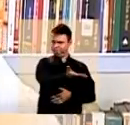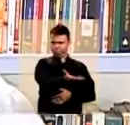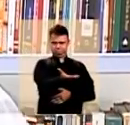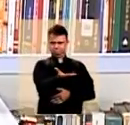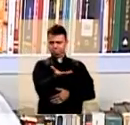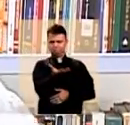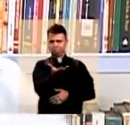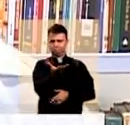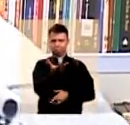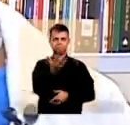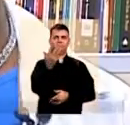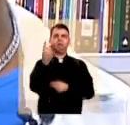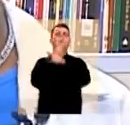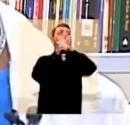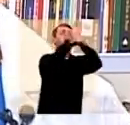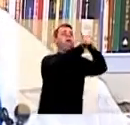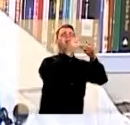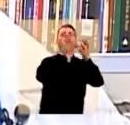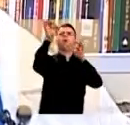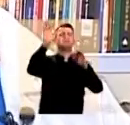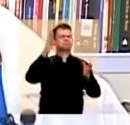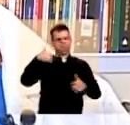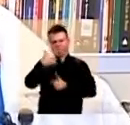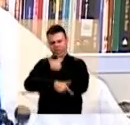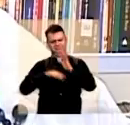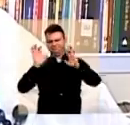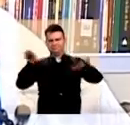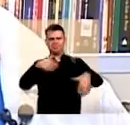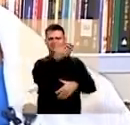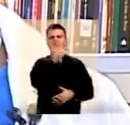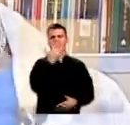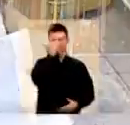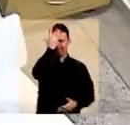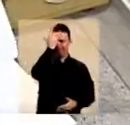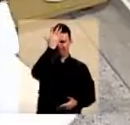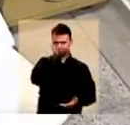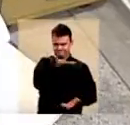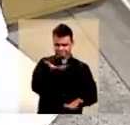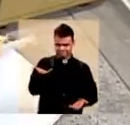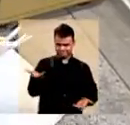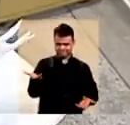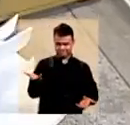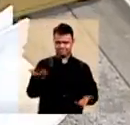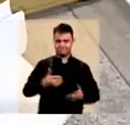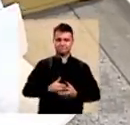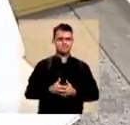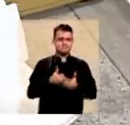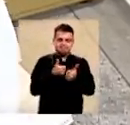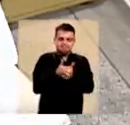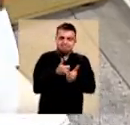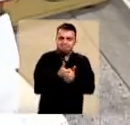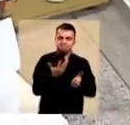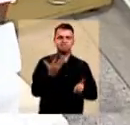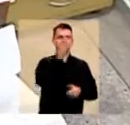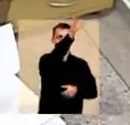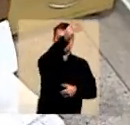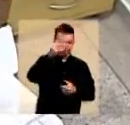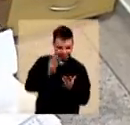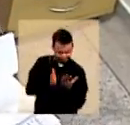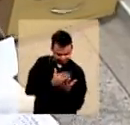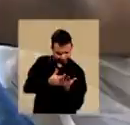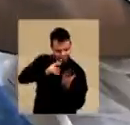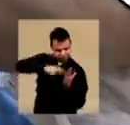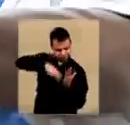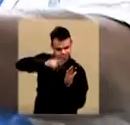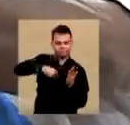Não tem que estar indo buscar muito longe, né? Dá muito trabalho buscar muito longe. E aqui é pertinho, só pegar e ler.